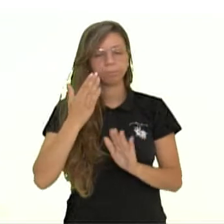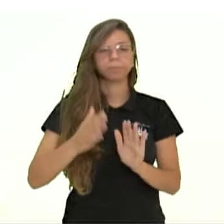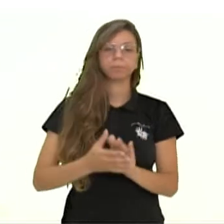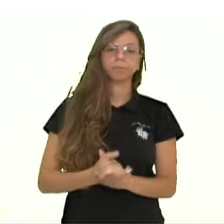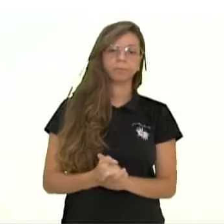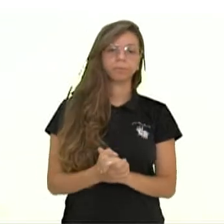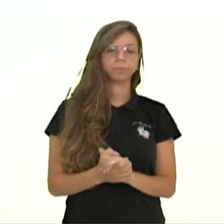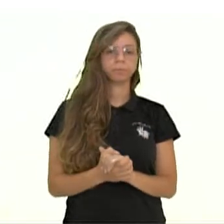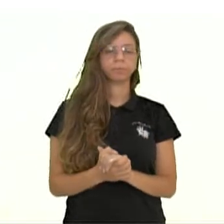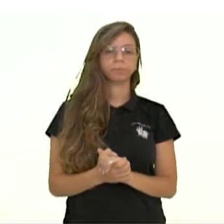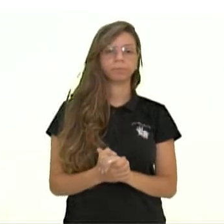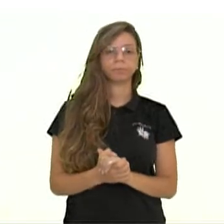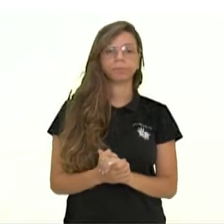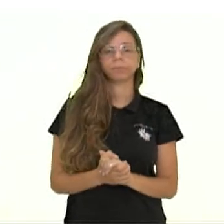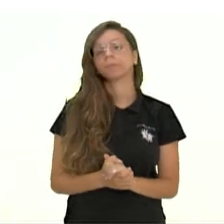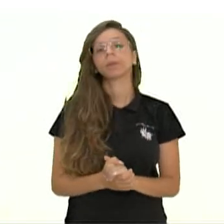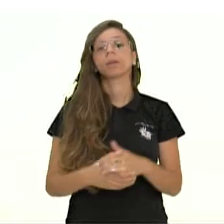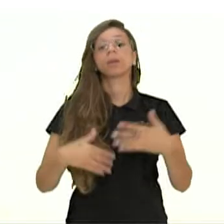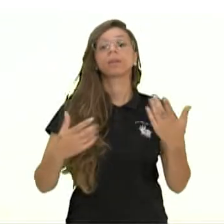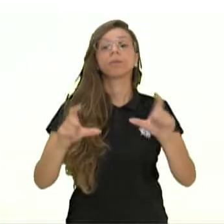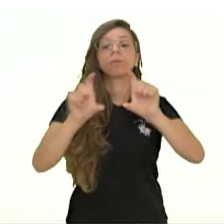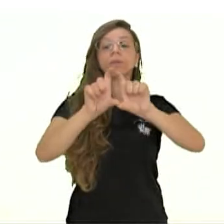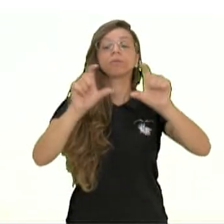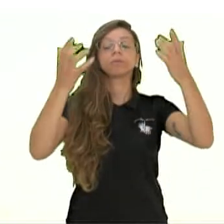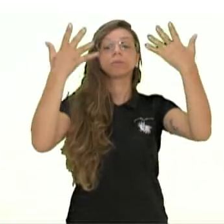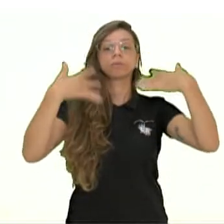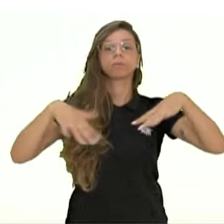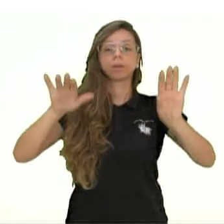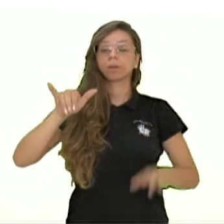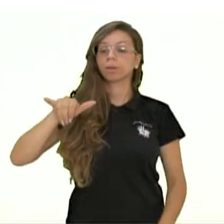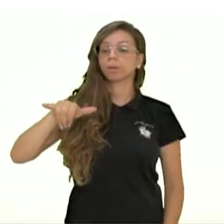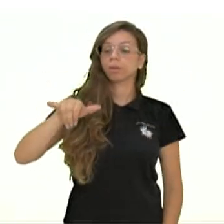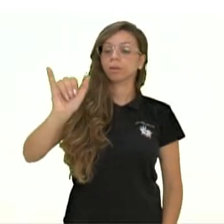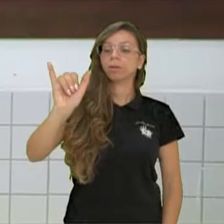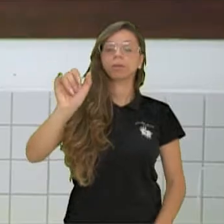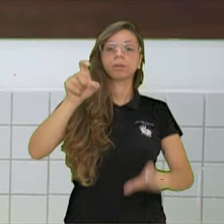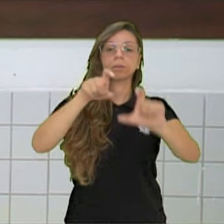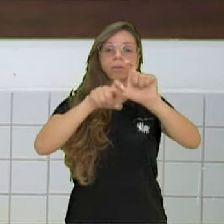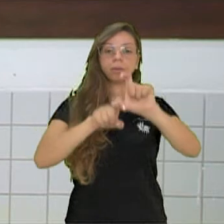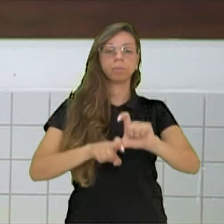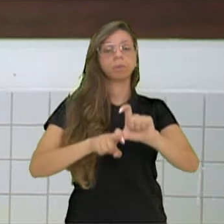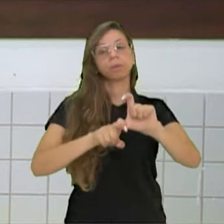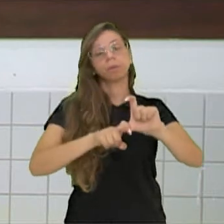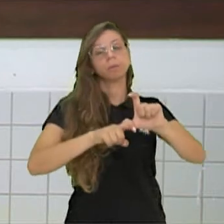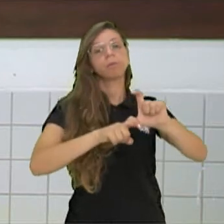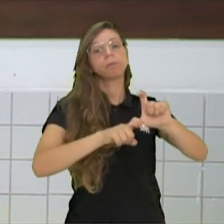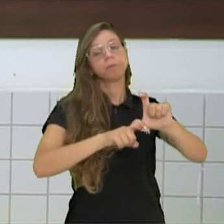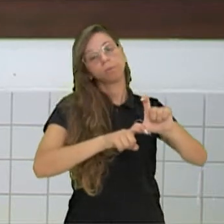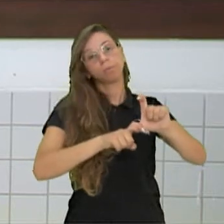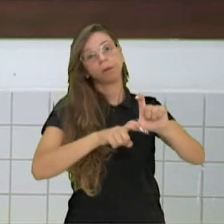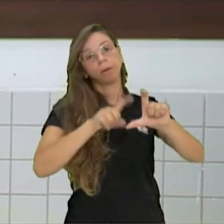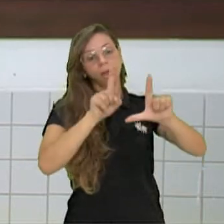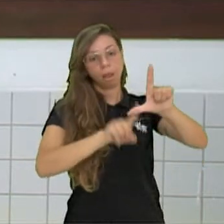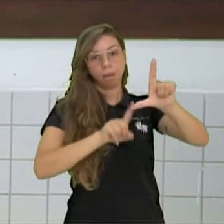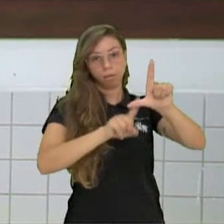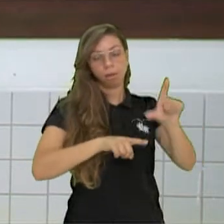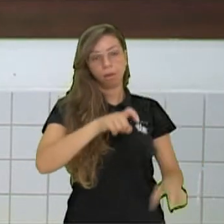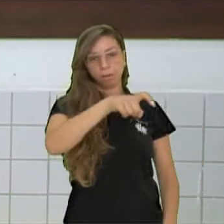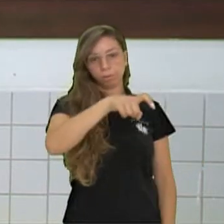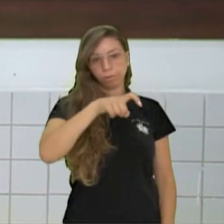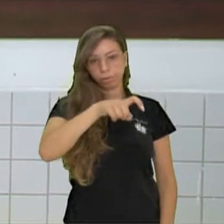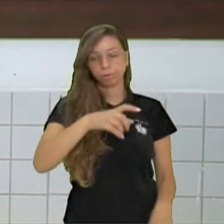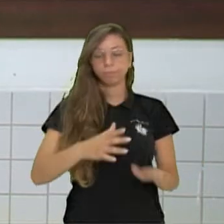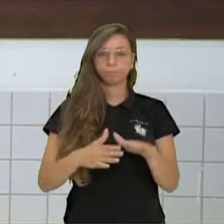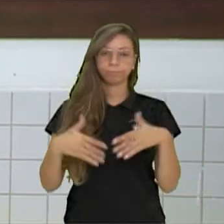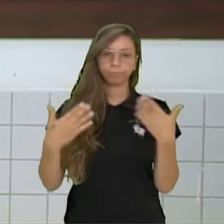toda função dada, binatural, ela é uma função y dependendo de uma variável x, certo?